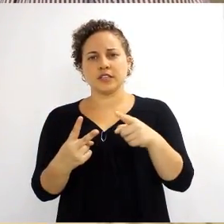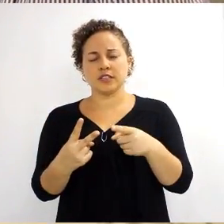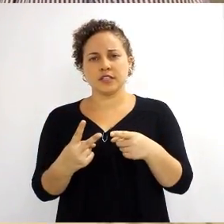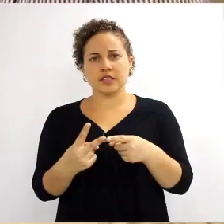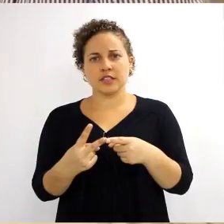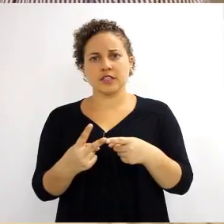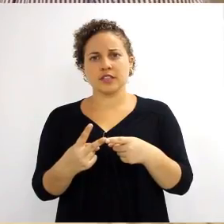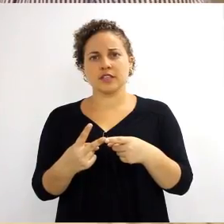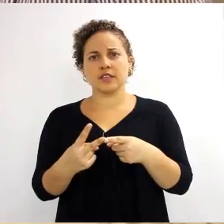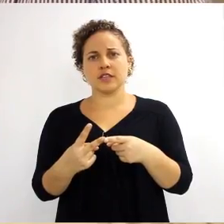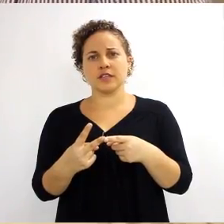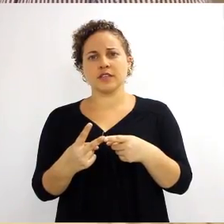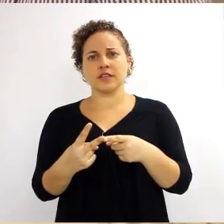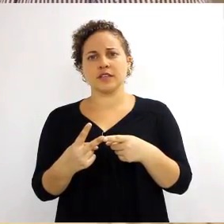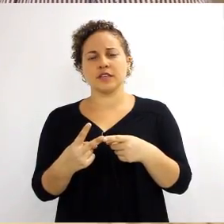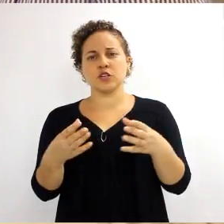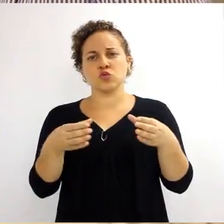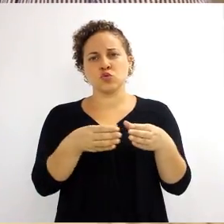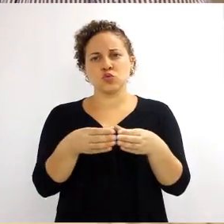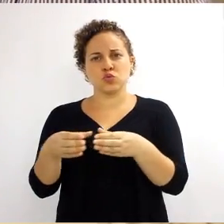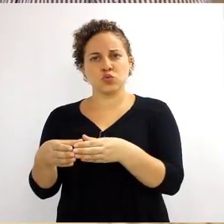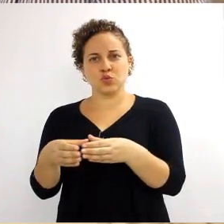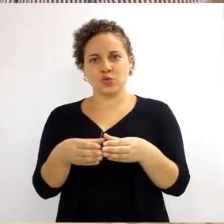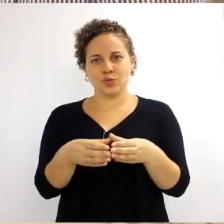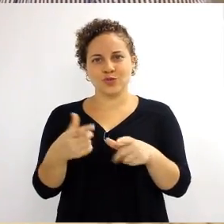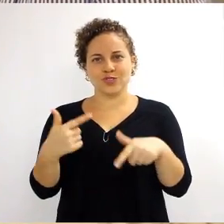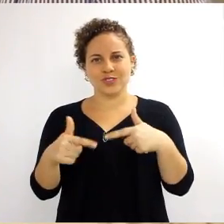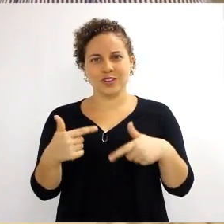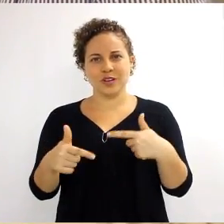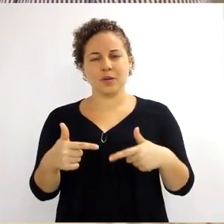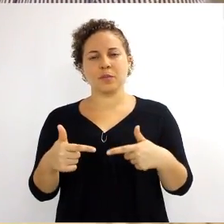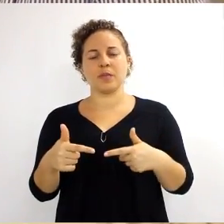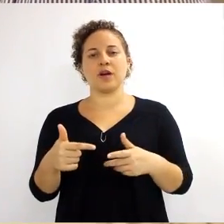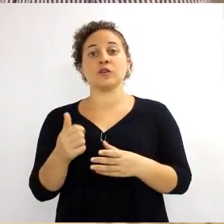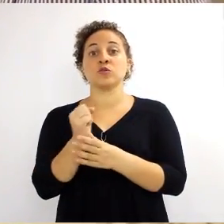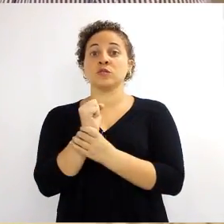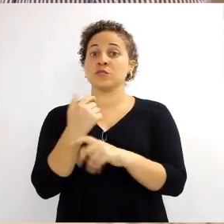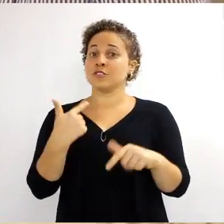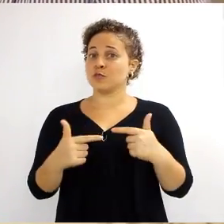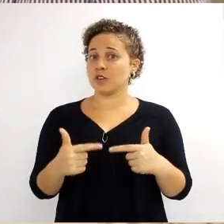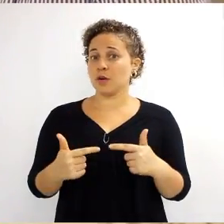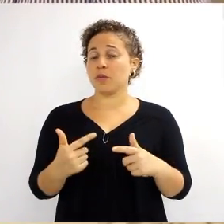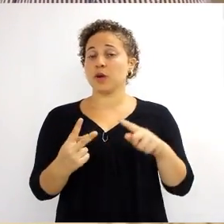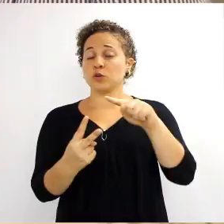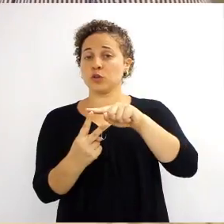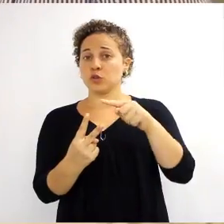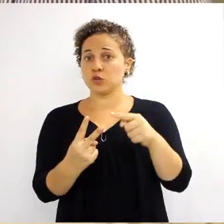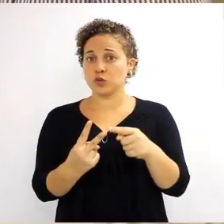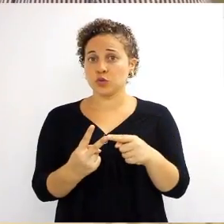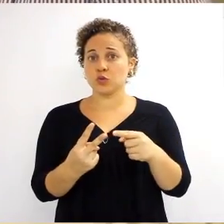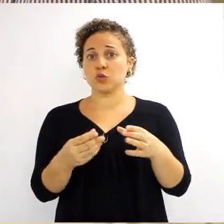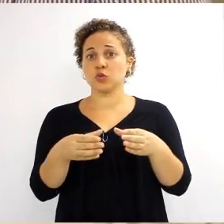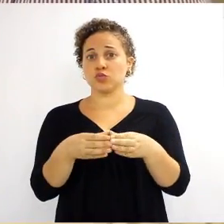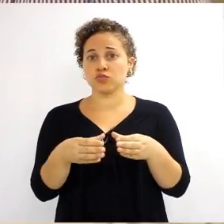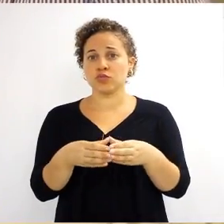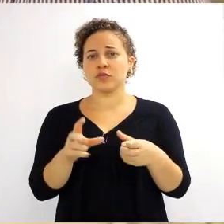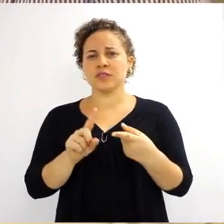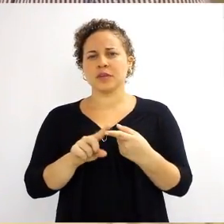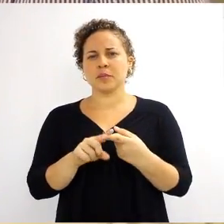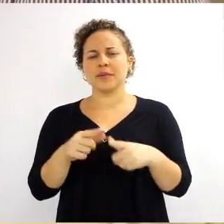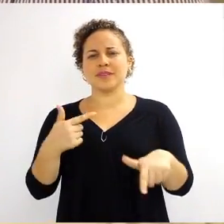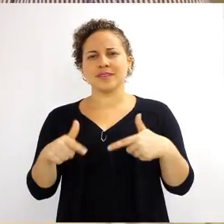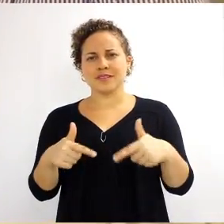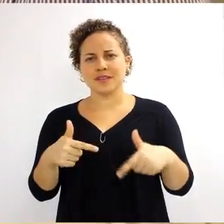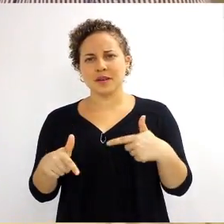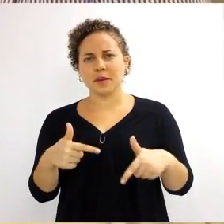serviços, digamos assim, dois grupos de trabalho voltados à segurança do trabalho e dois grupos de trabalhadores